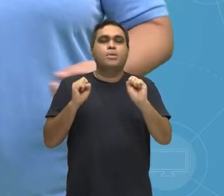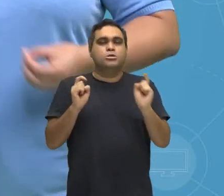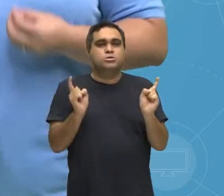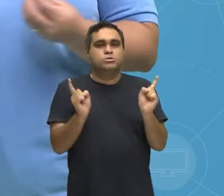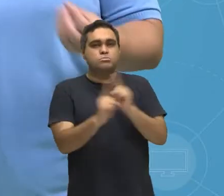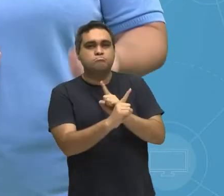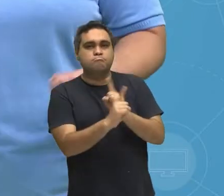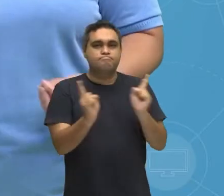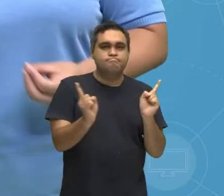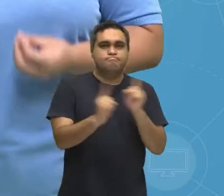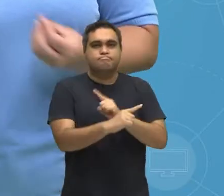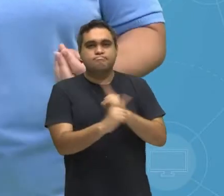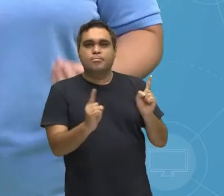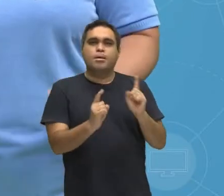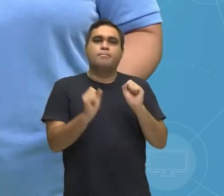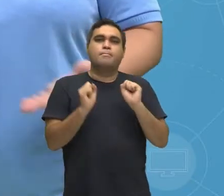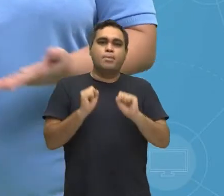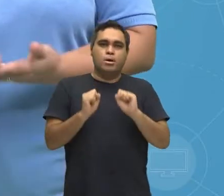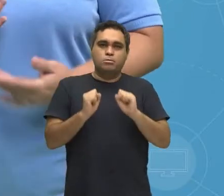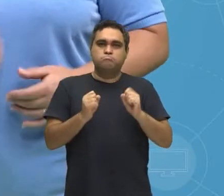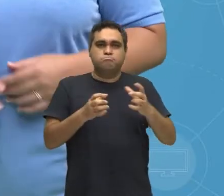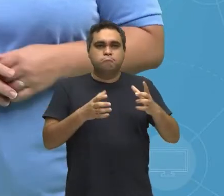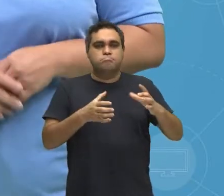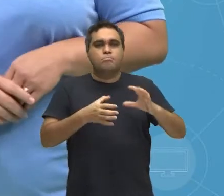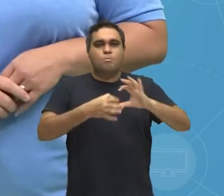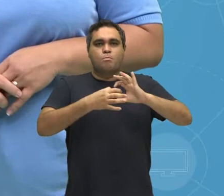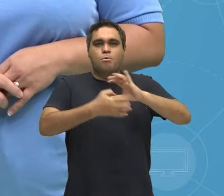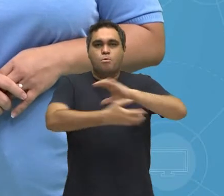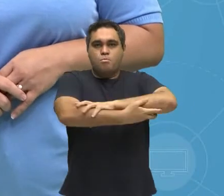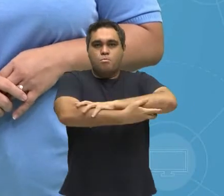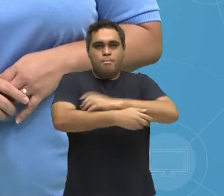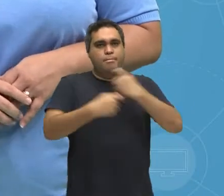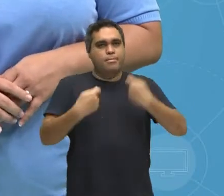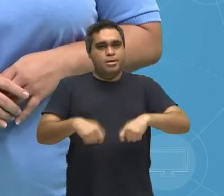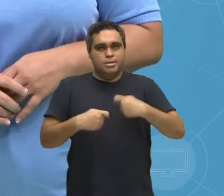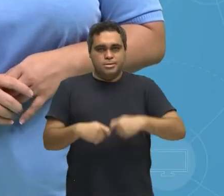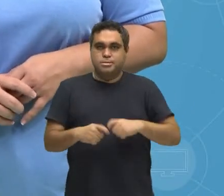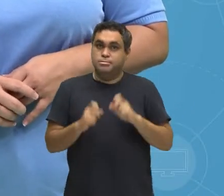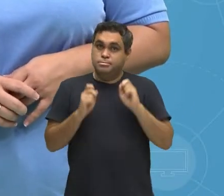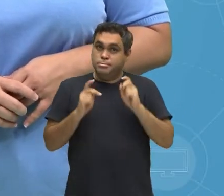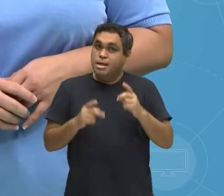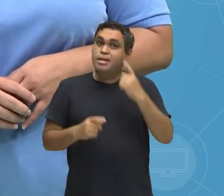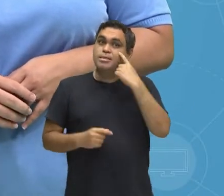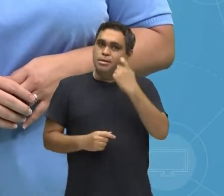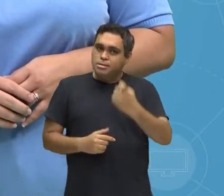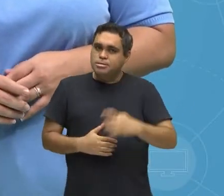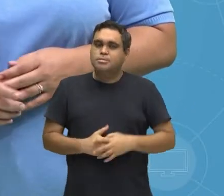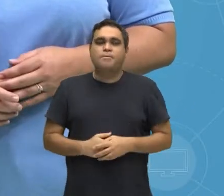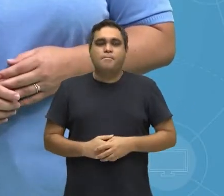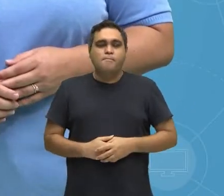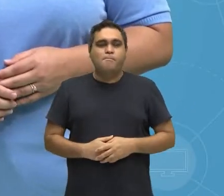Então eles precisam fazer uma força-tarefa para chegar ao final da prova. Então é bem interessante.